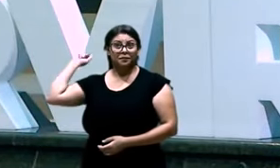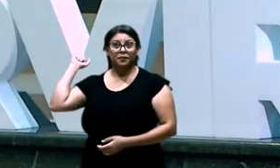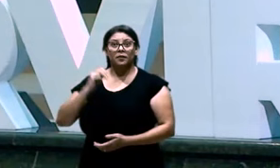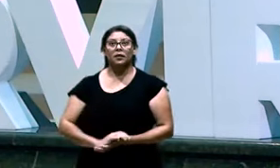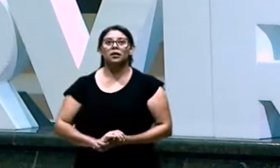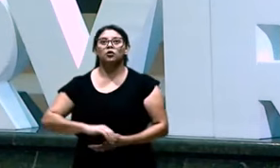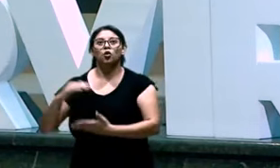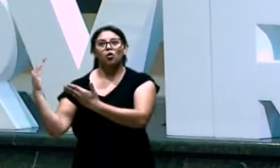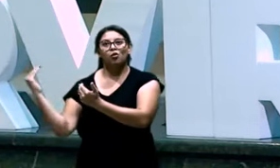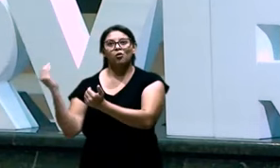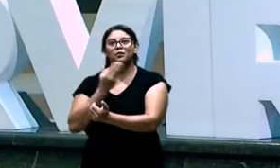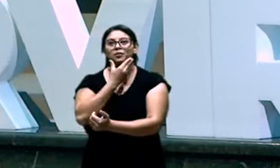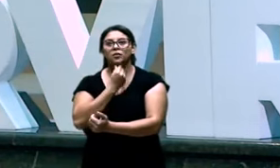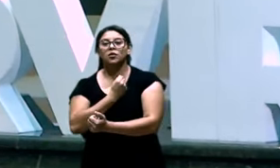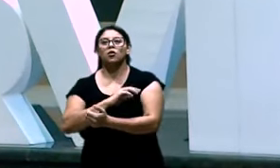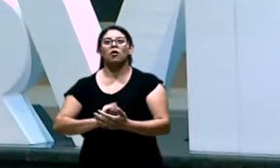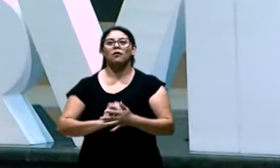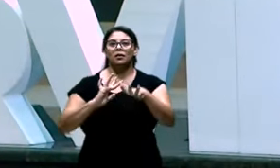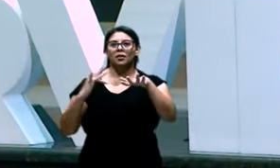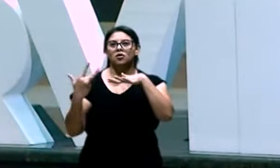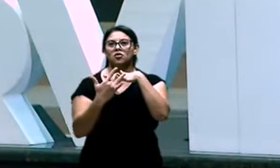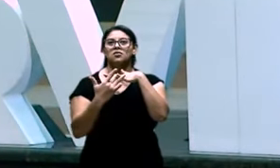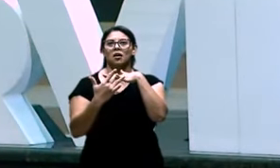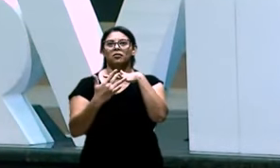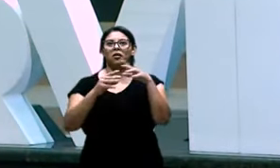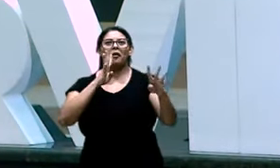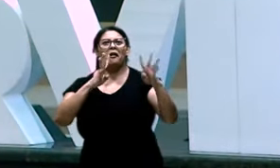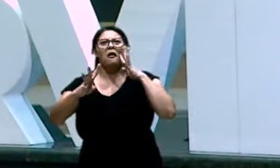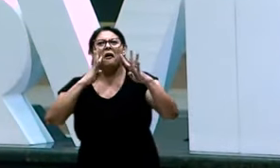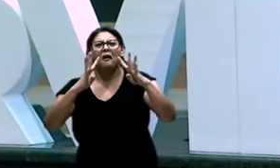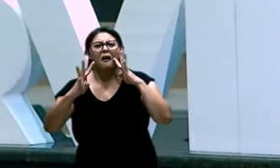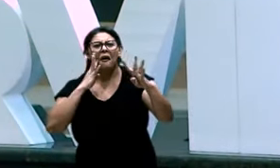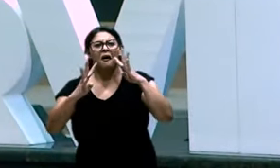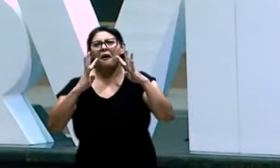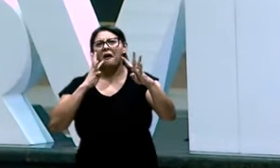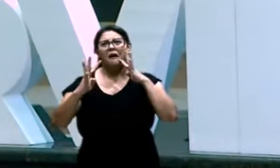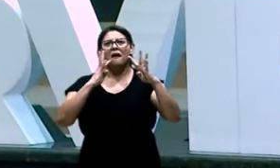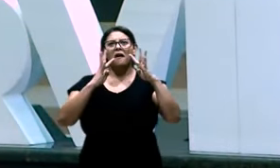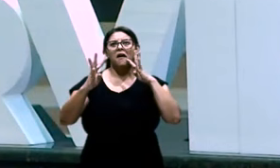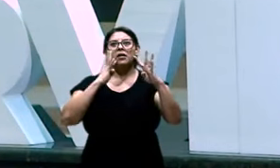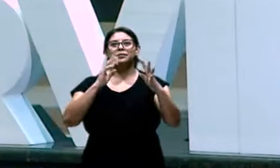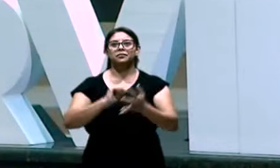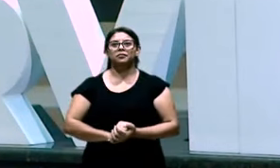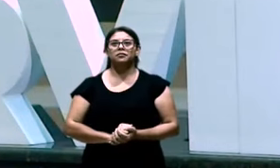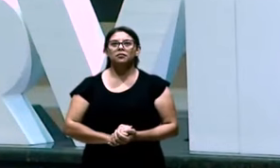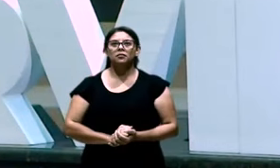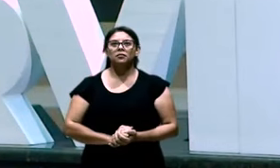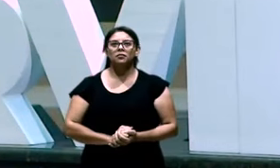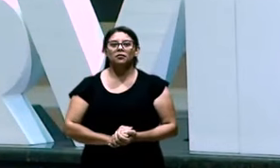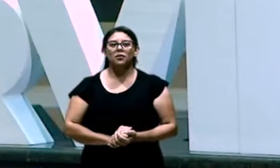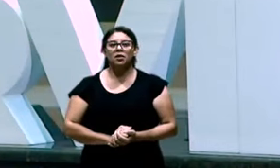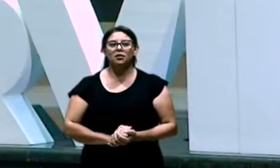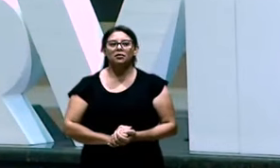jovem: um vaso usado por Deus, colocou o dedo na cara da minha mãe e disse: virá uma enfermidade sobre a tua vida.